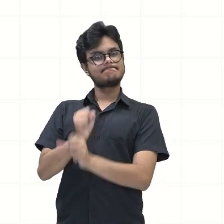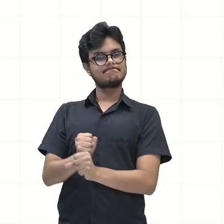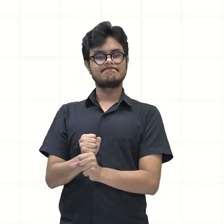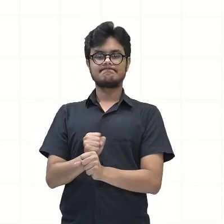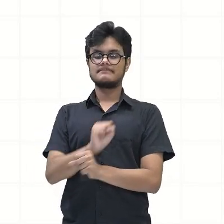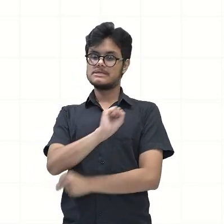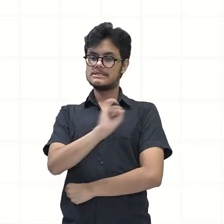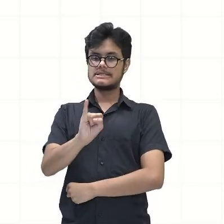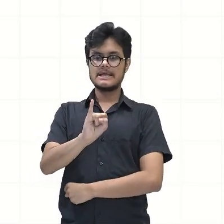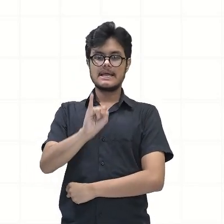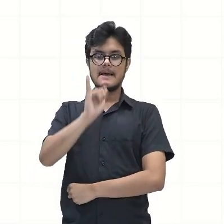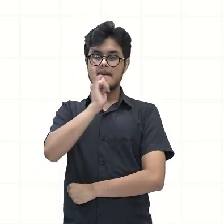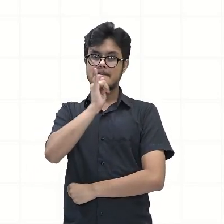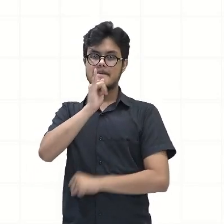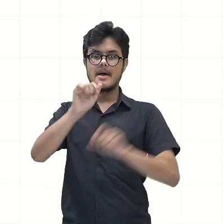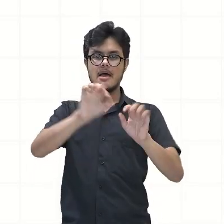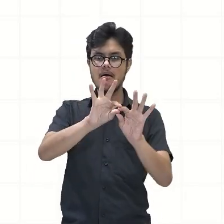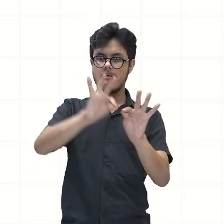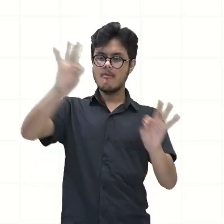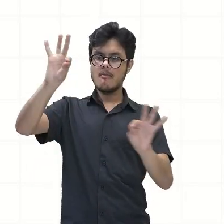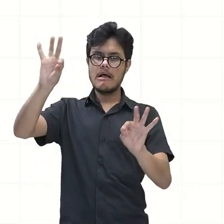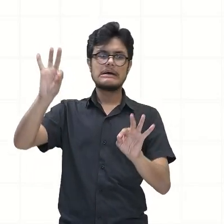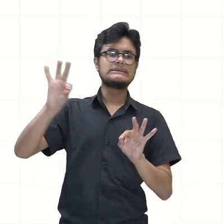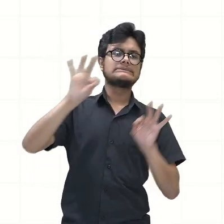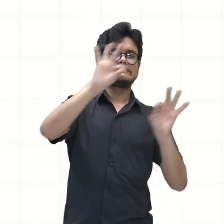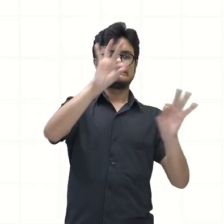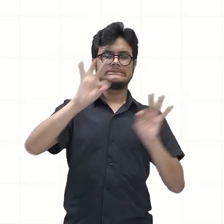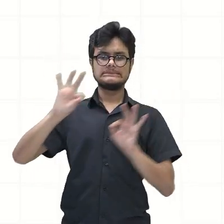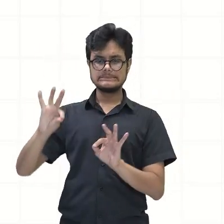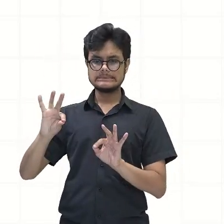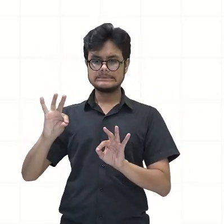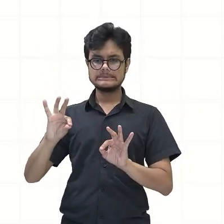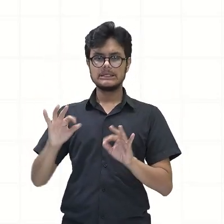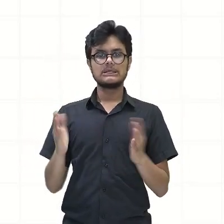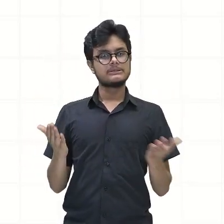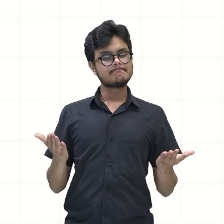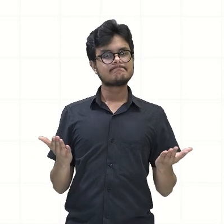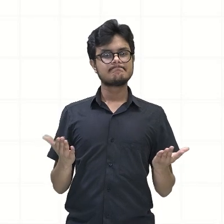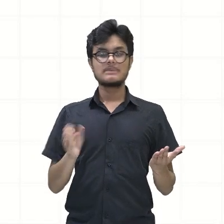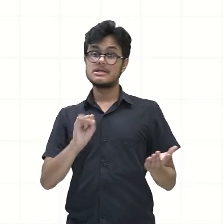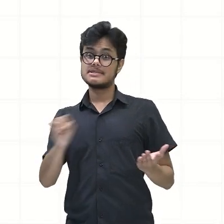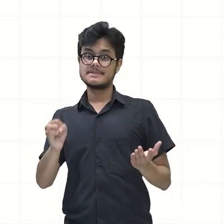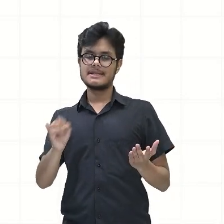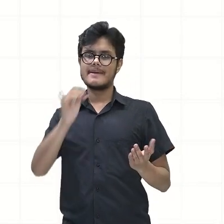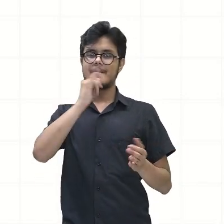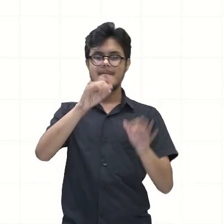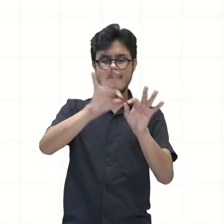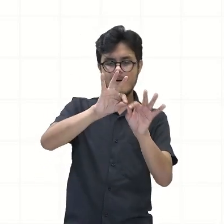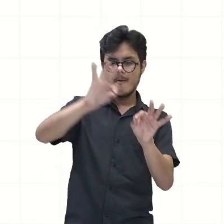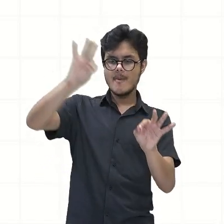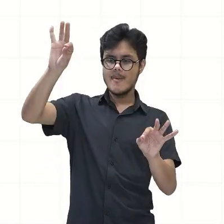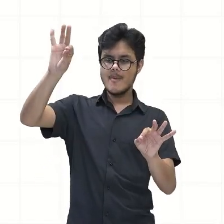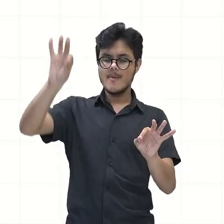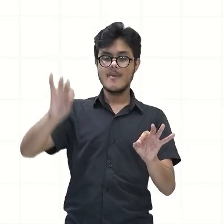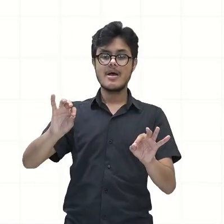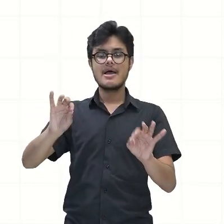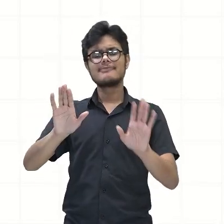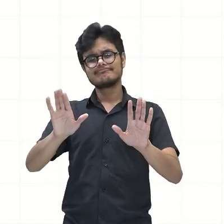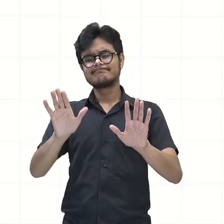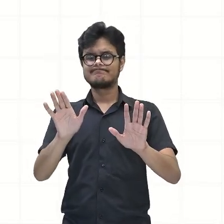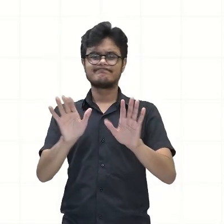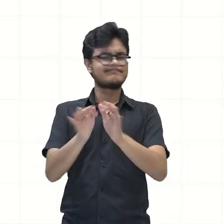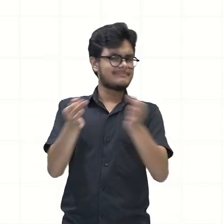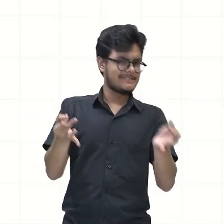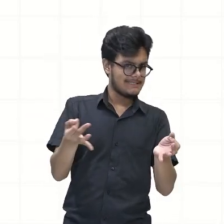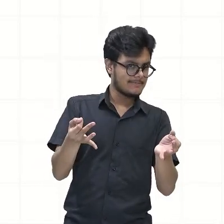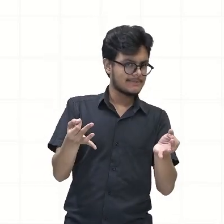estiver em uma determinada posição, que a gente vai já ver, e quando ela estiver paralela a algum eixo, vai ser mais fácil aí de